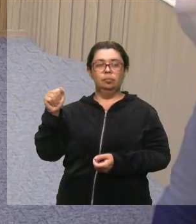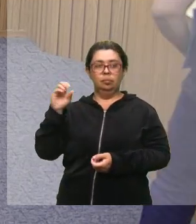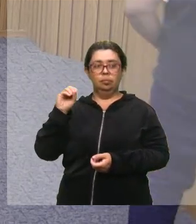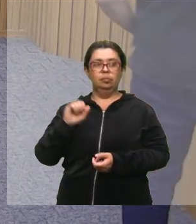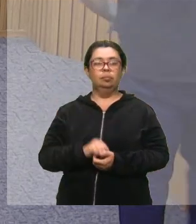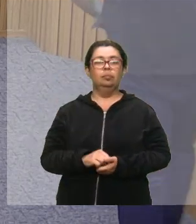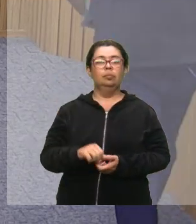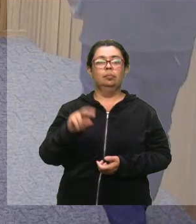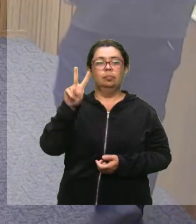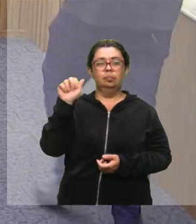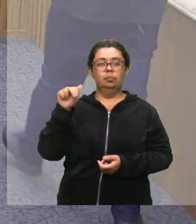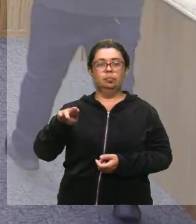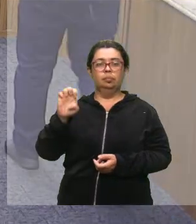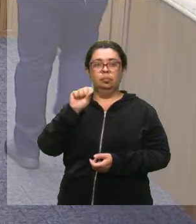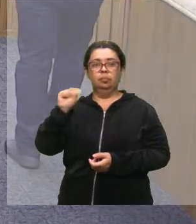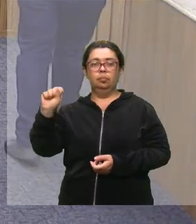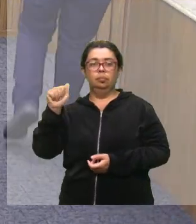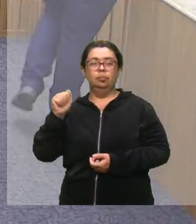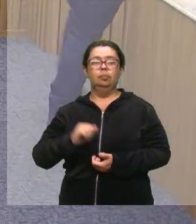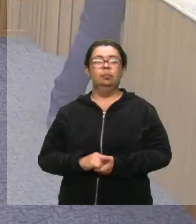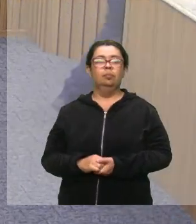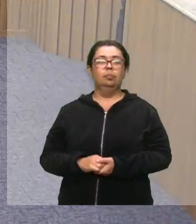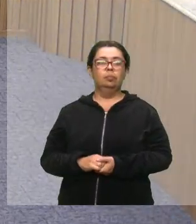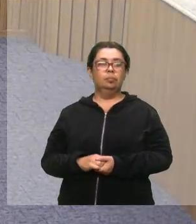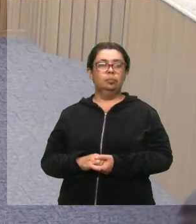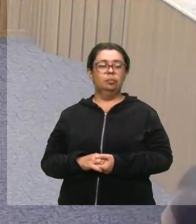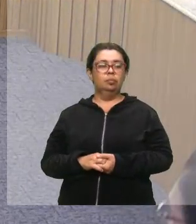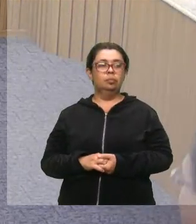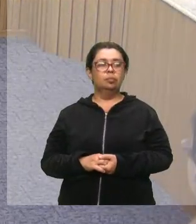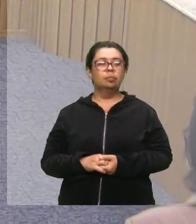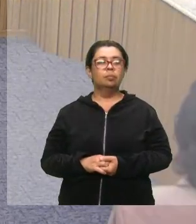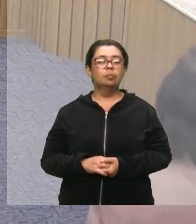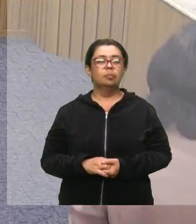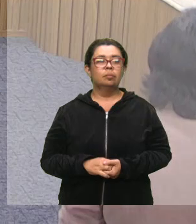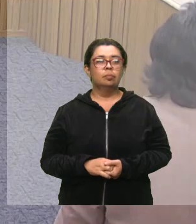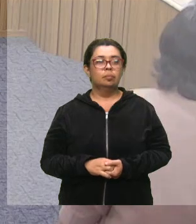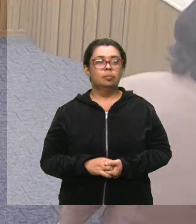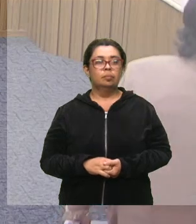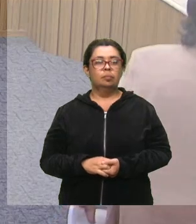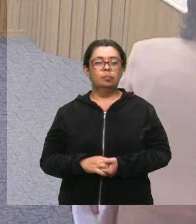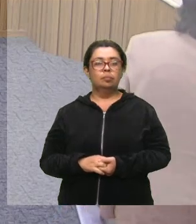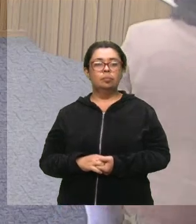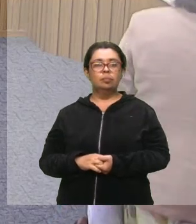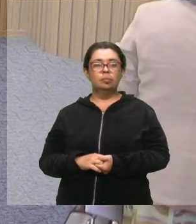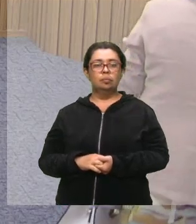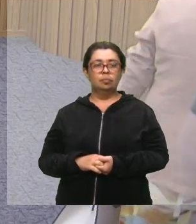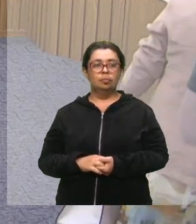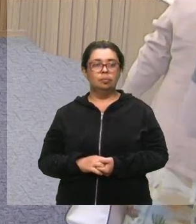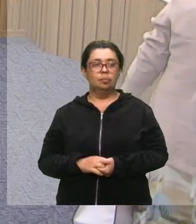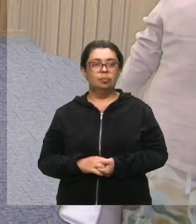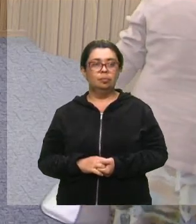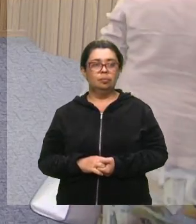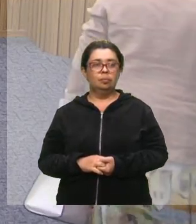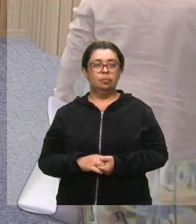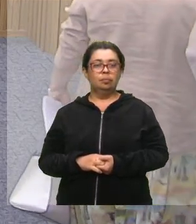Vanessa de Oliveira, Paulo Eugênio. Além de próprio Dionísio de Gênova, que já está aqui na mesa.